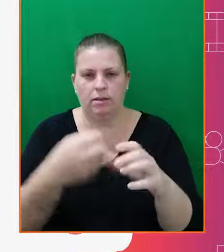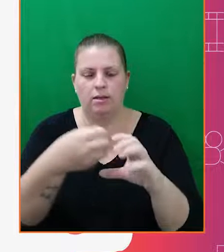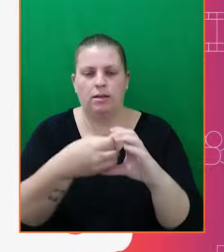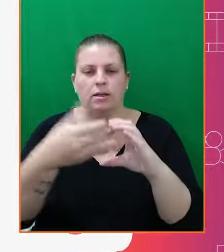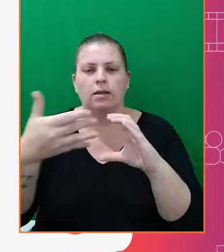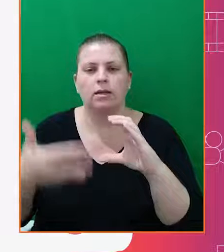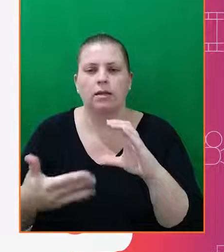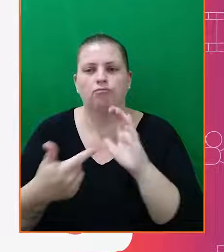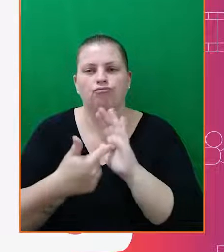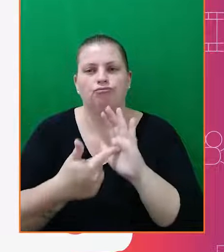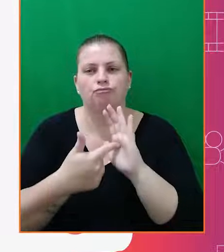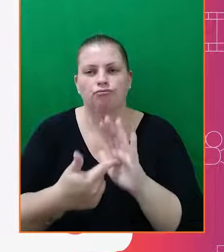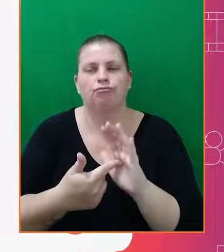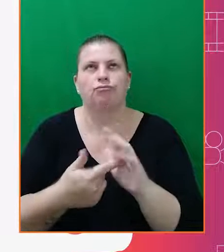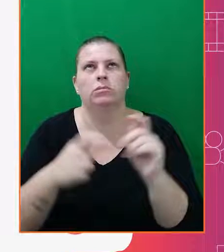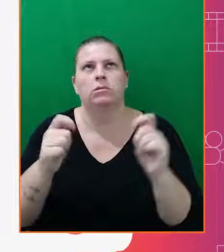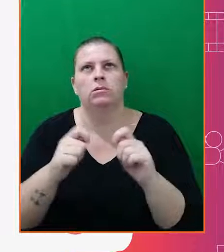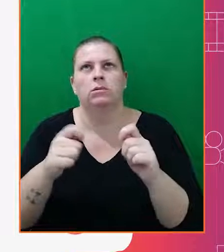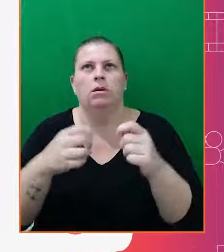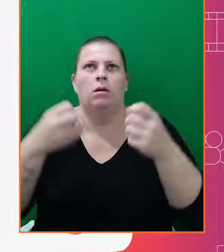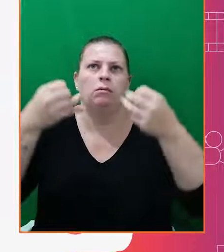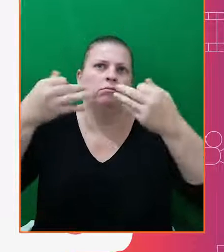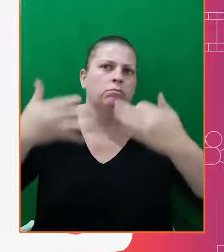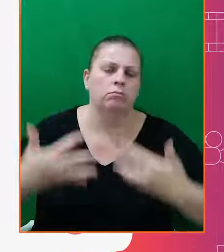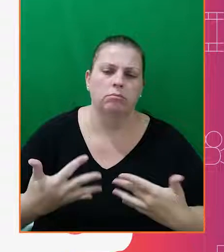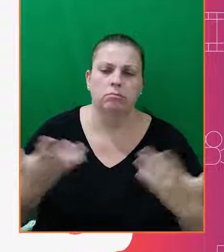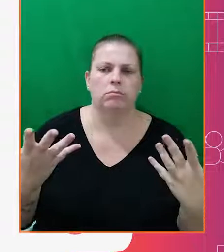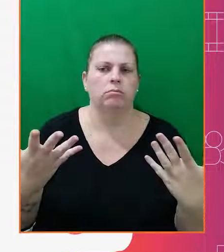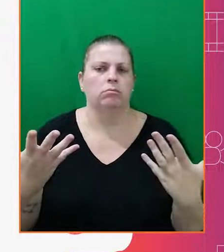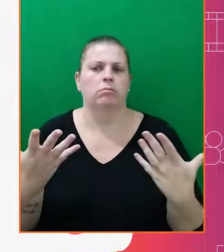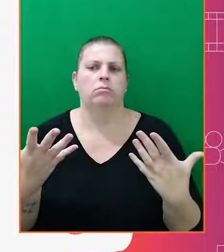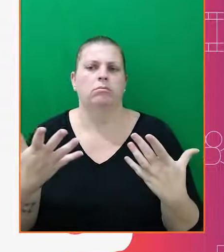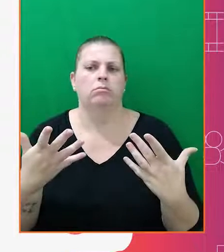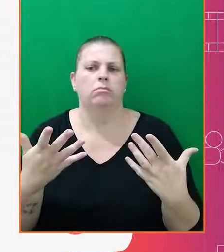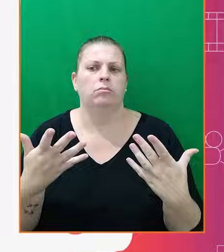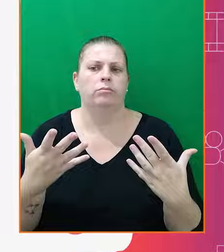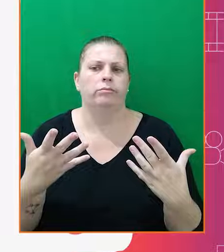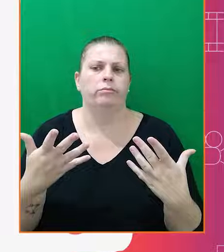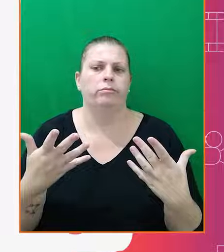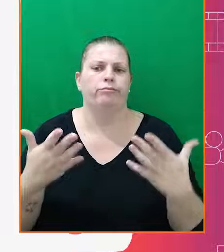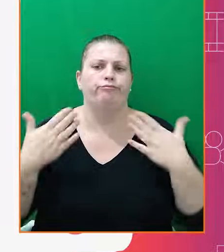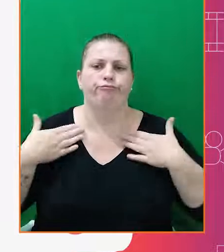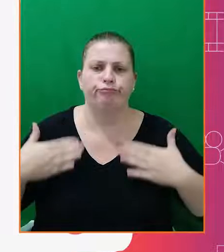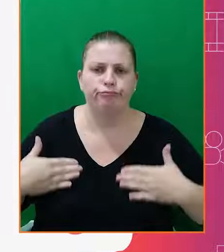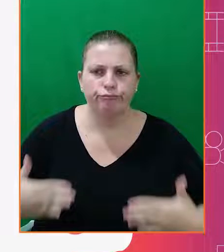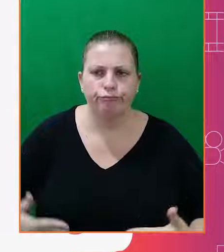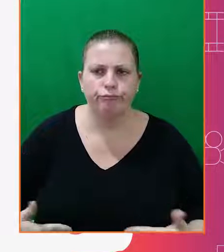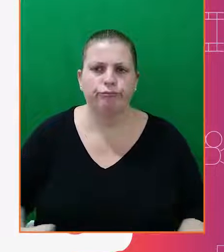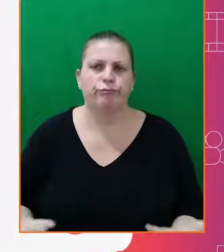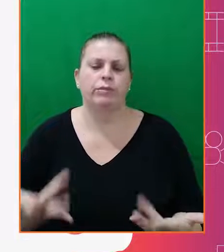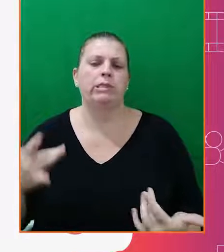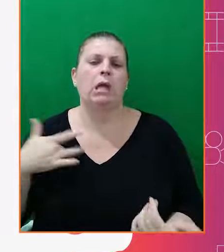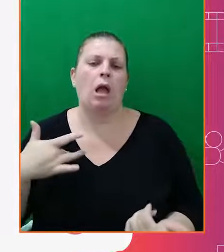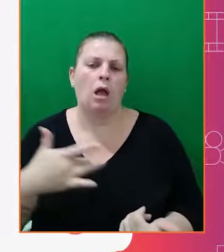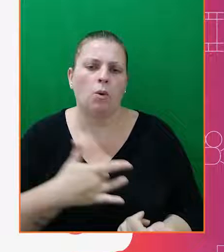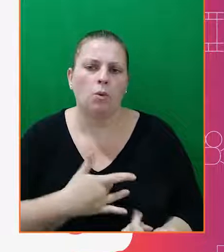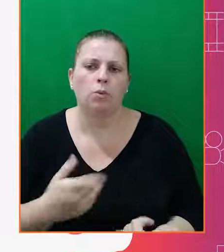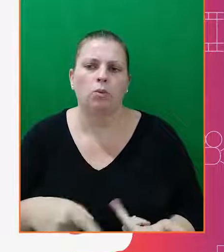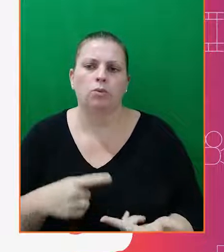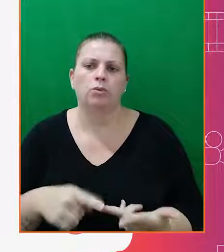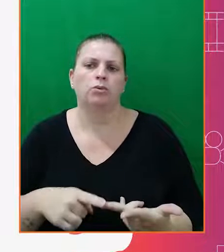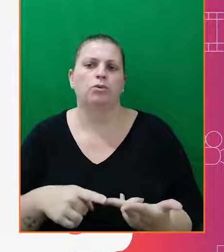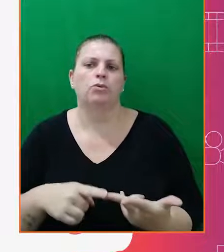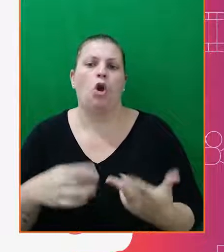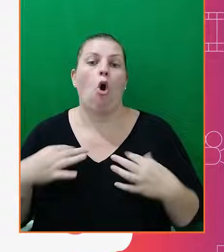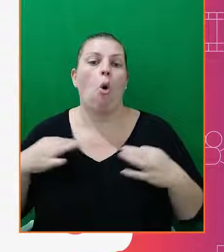essas características, né? Então podemos descrever e criar para essa caracterização de personagem a sua aparência física, a